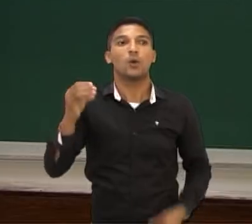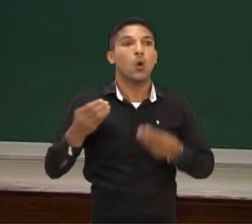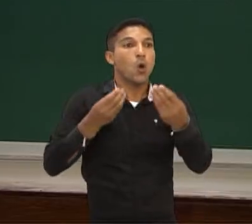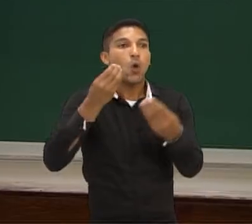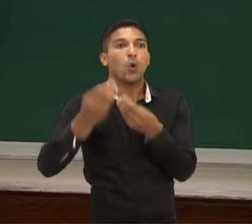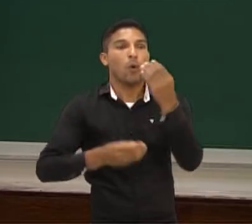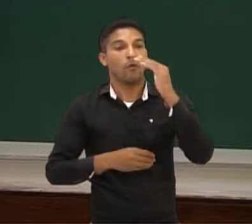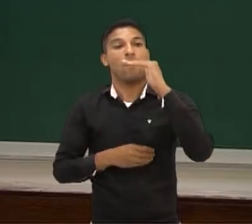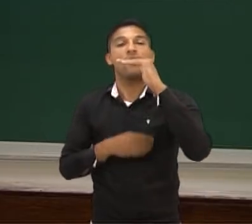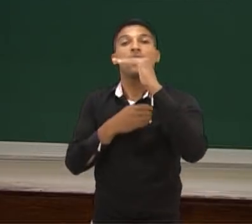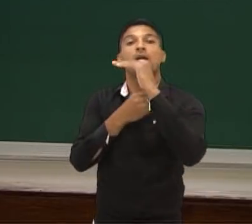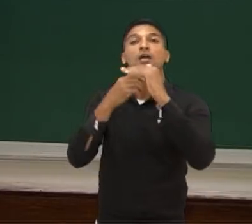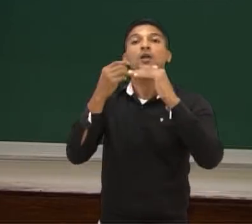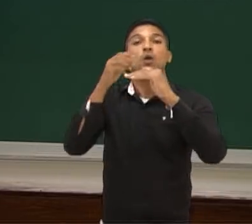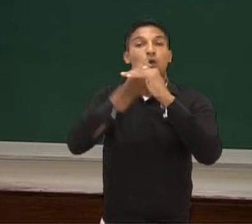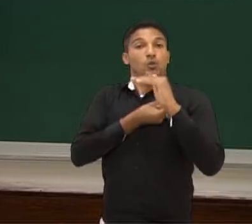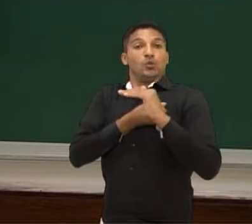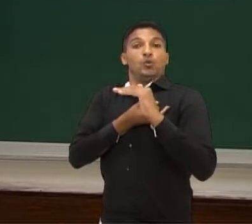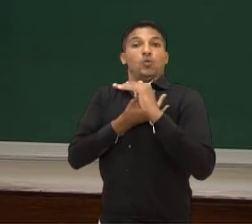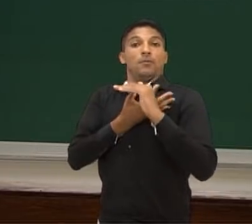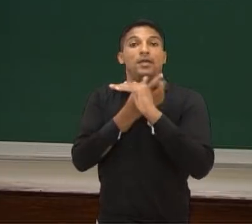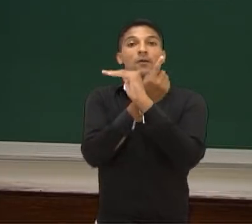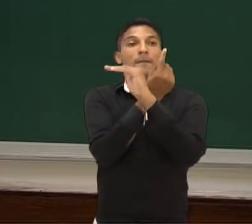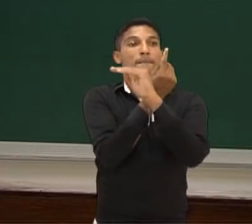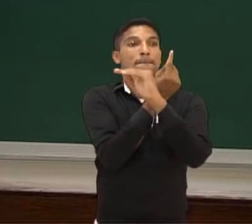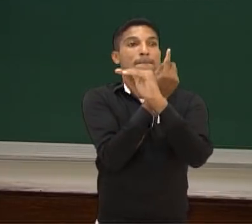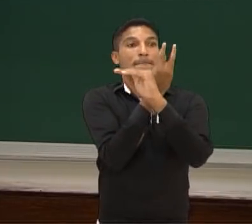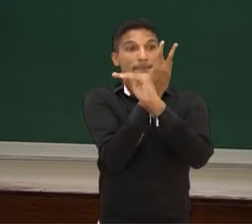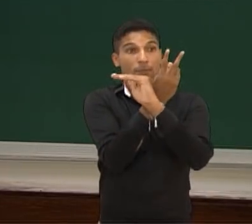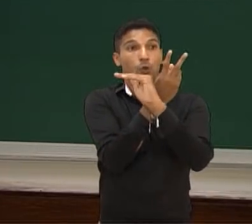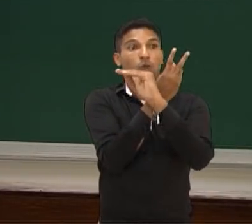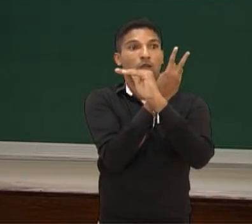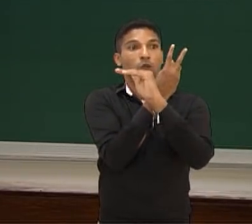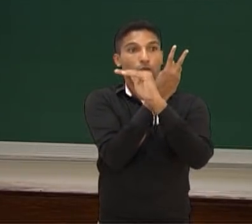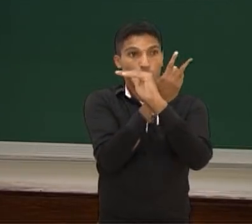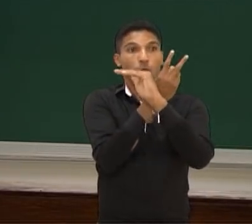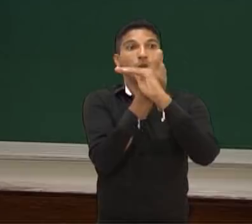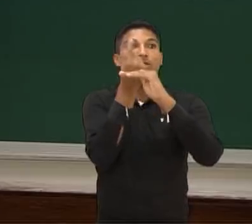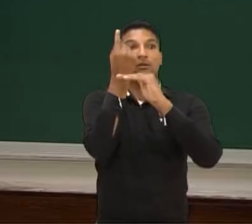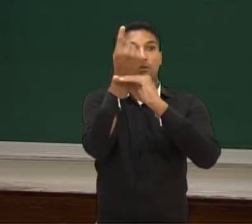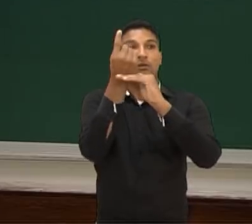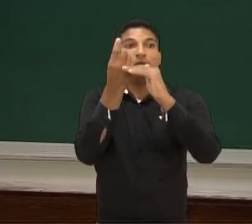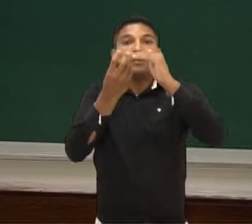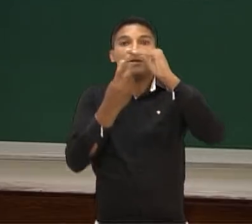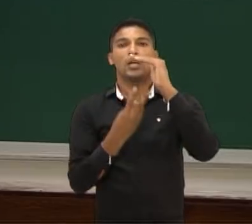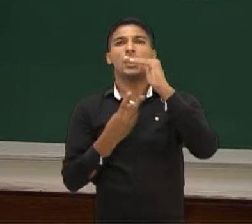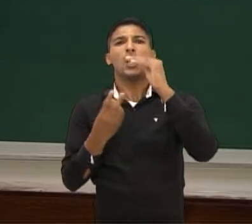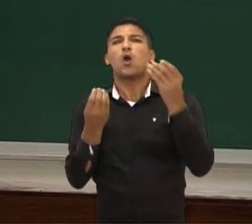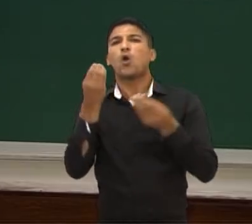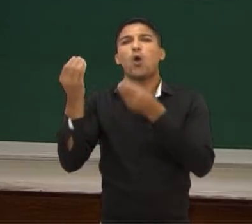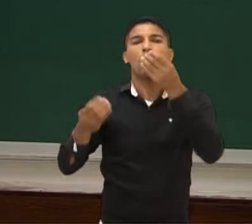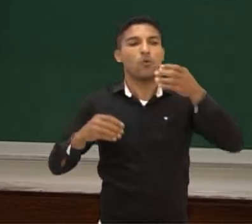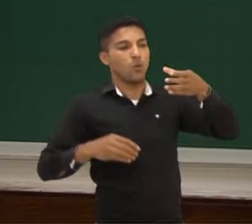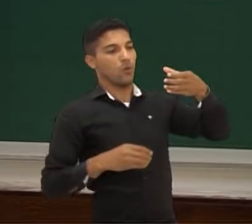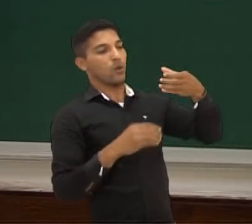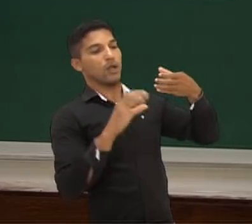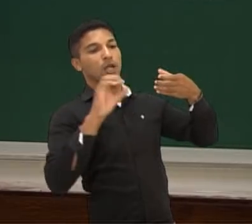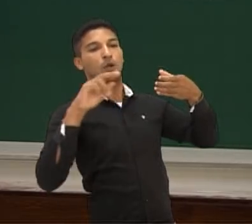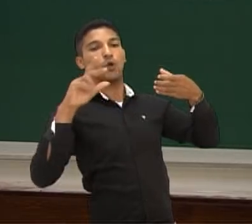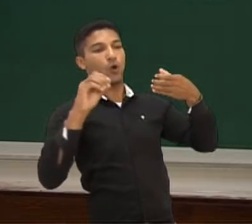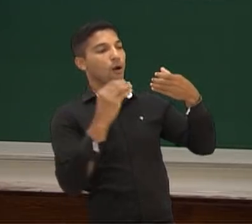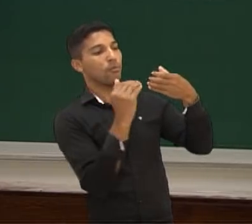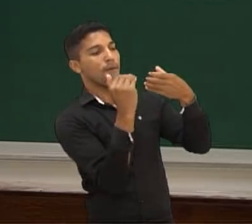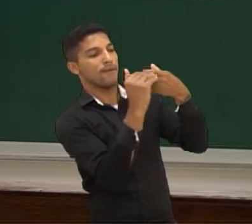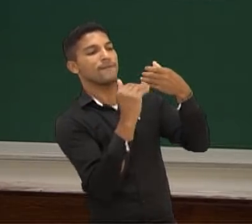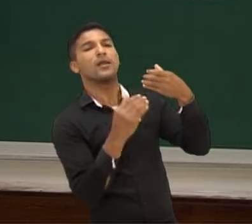esse número misto por meio de figuras e escreva a que fração ele corresponde. Usem o exemplo que